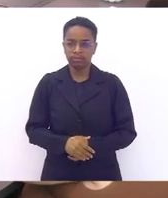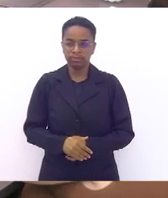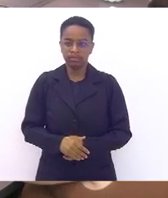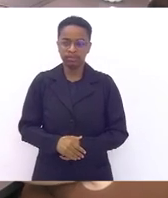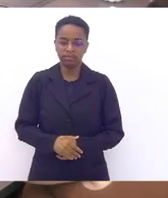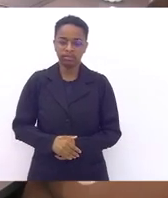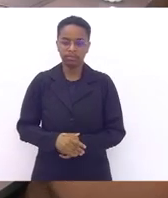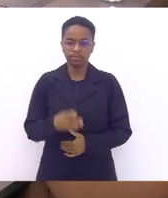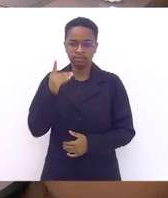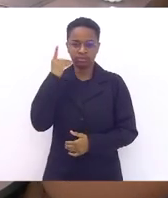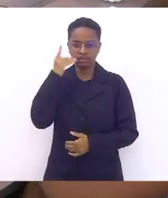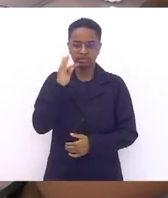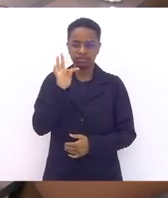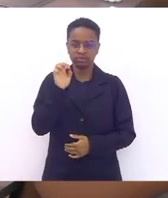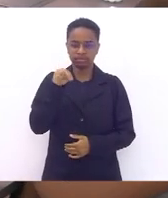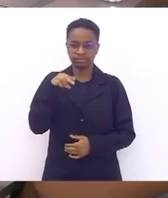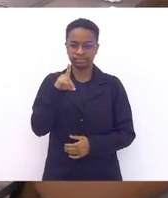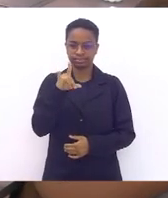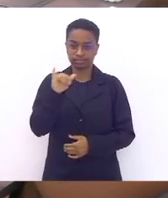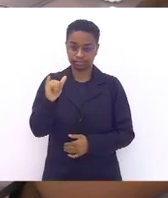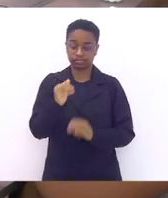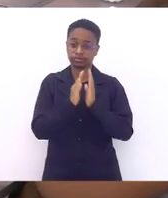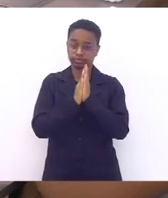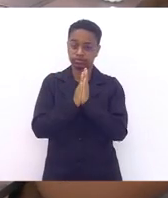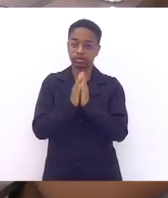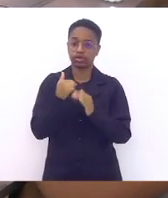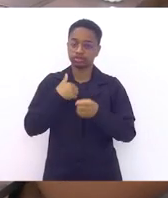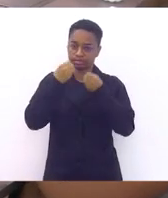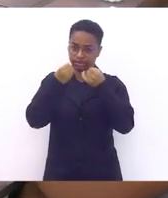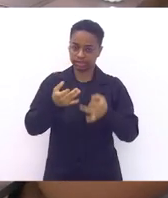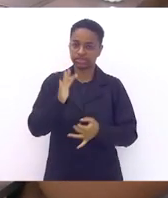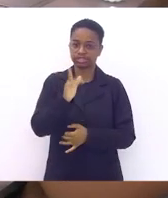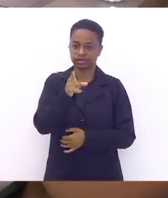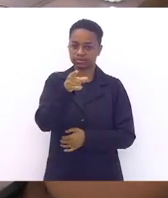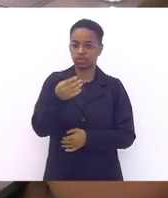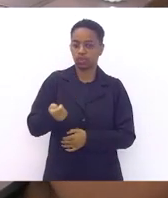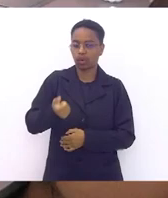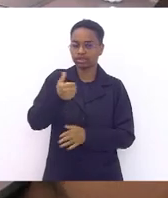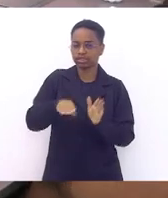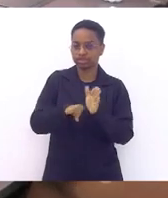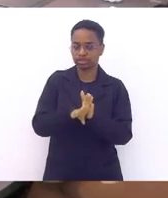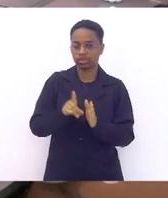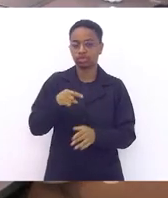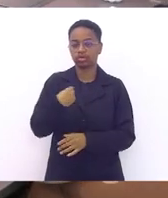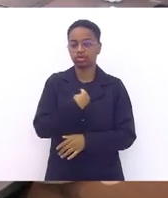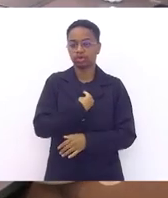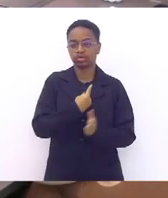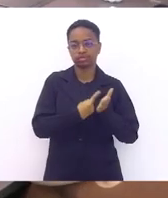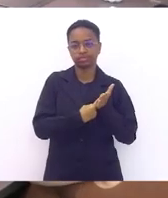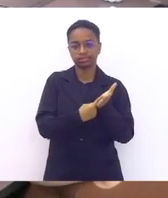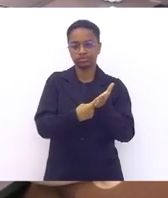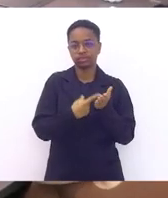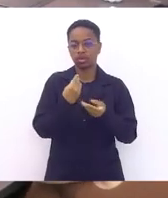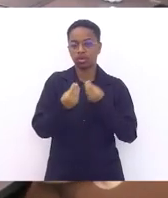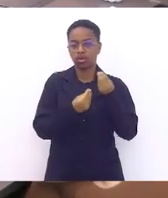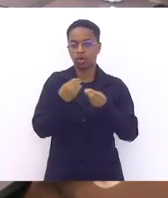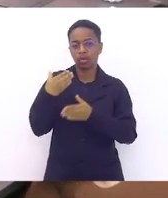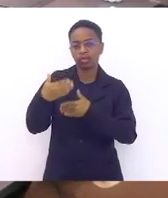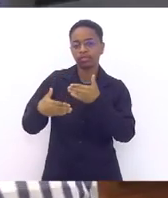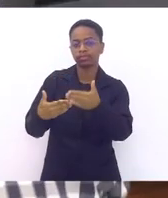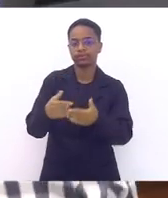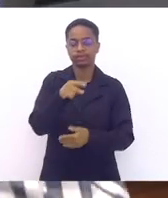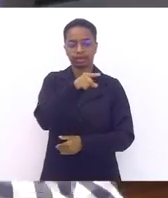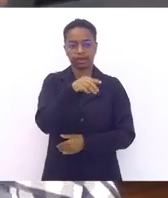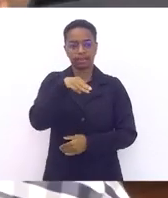Deputado Tande, por favor, já justifiquei que o senhor estava chegando. Nós fizemos um acordo de procedimento, o doutor Mário